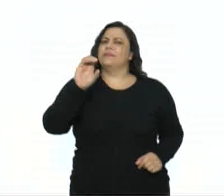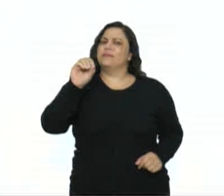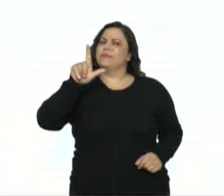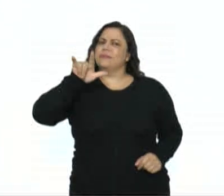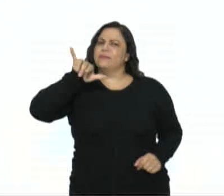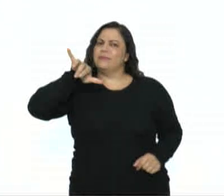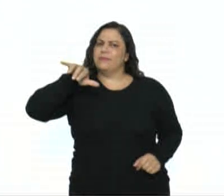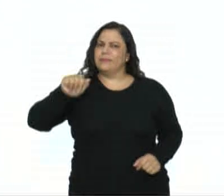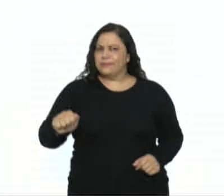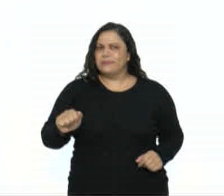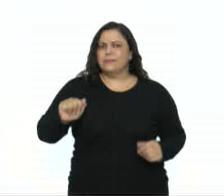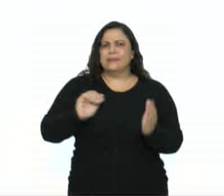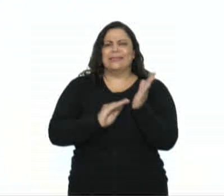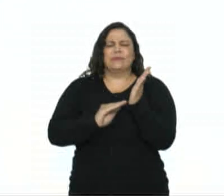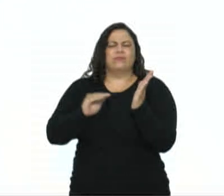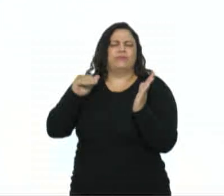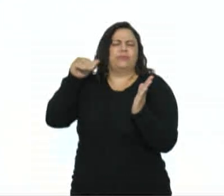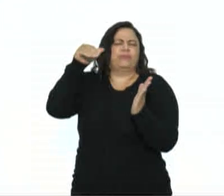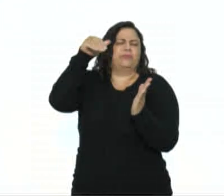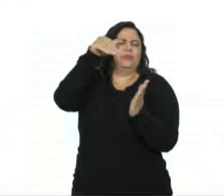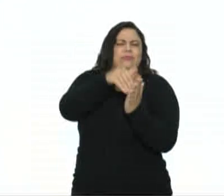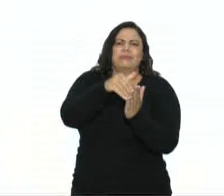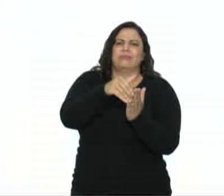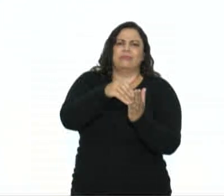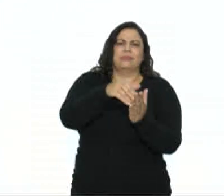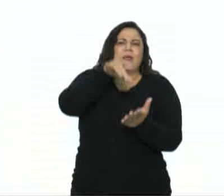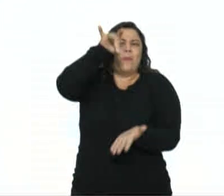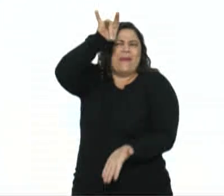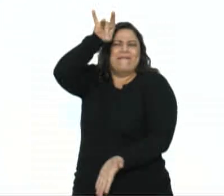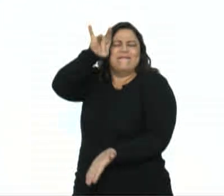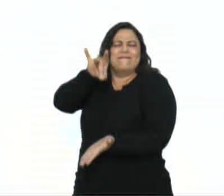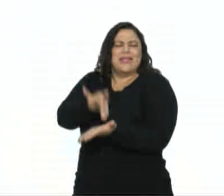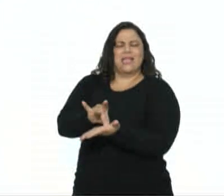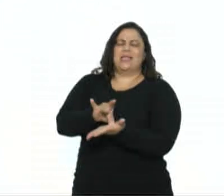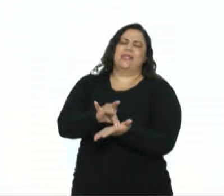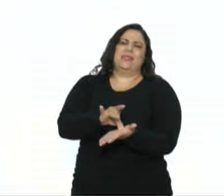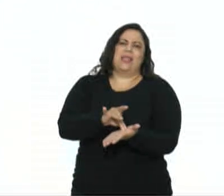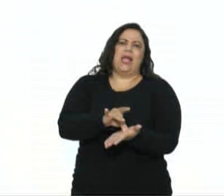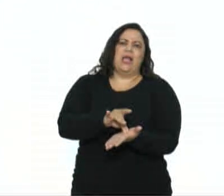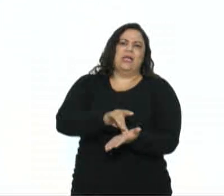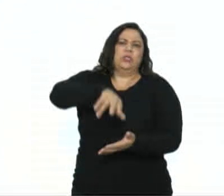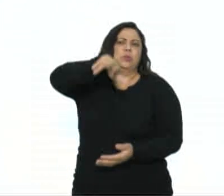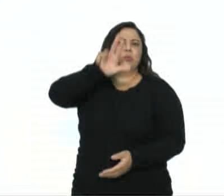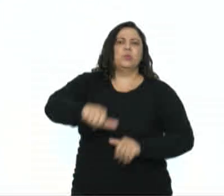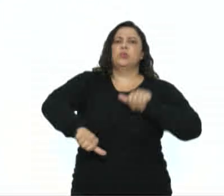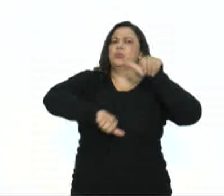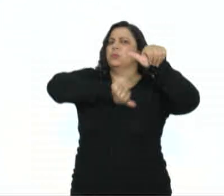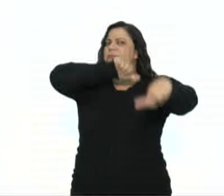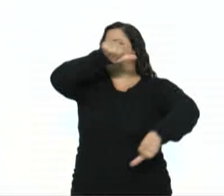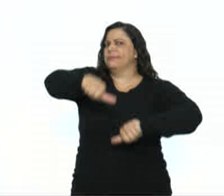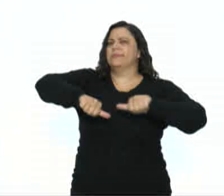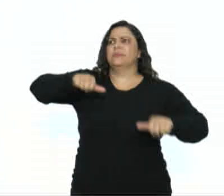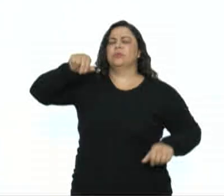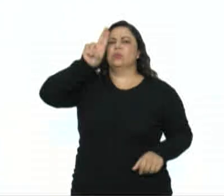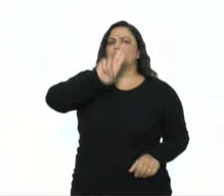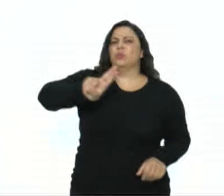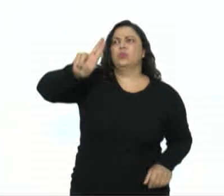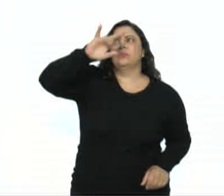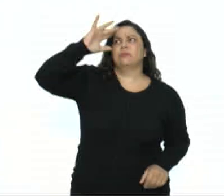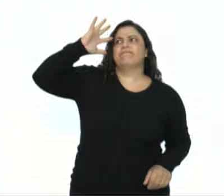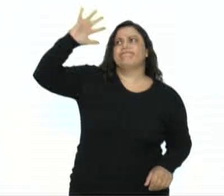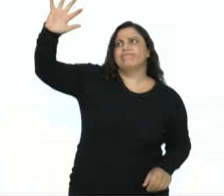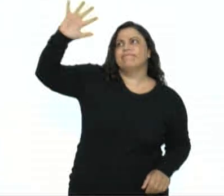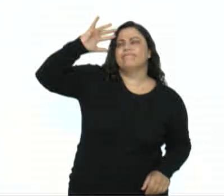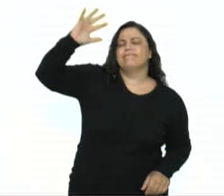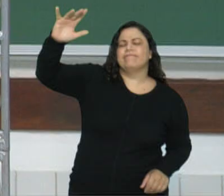dúvida, buscando uma verdade inabalável, que nem podemos negar usando a nossa imaginação, ou até mesmo um